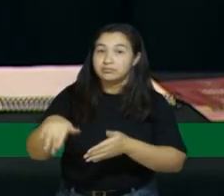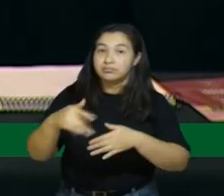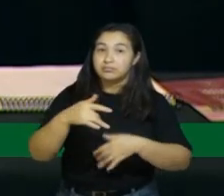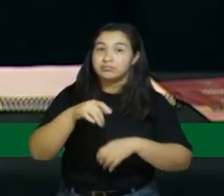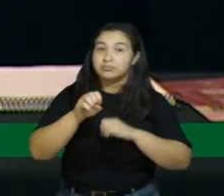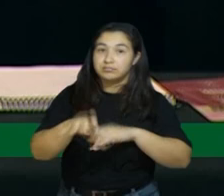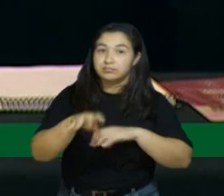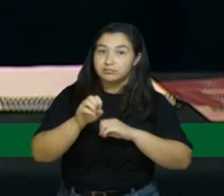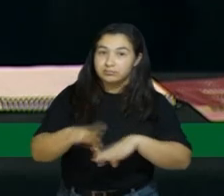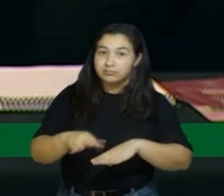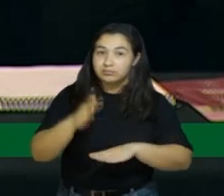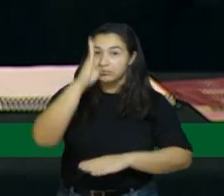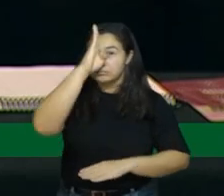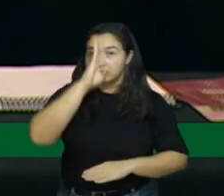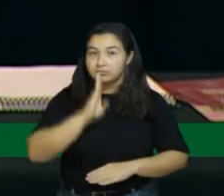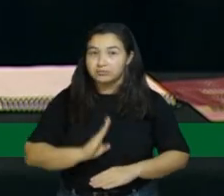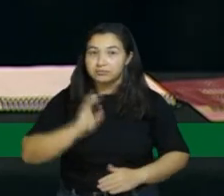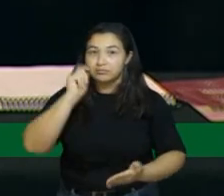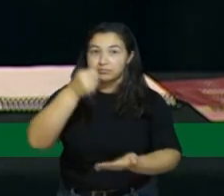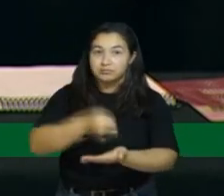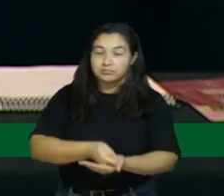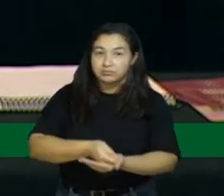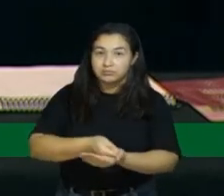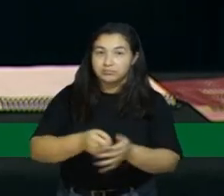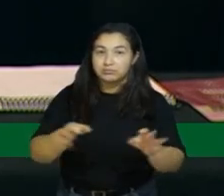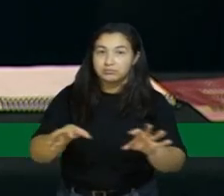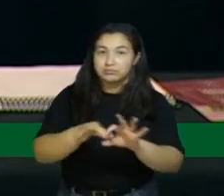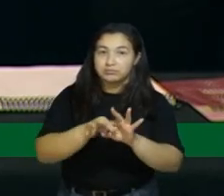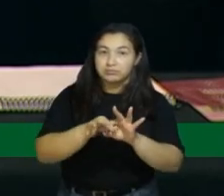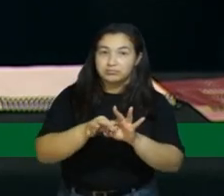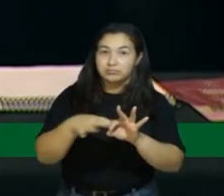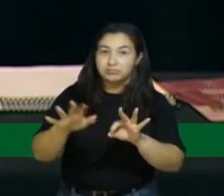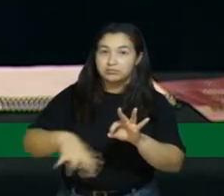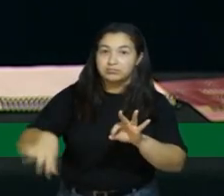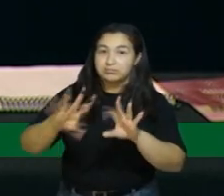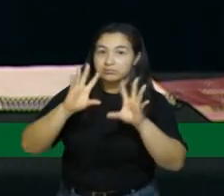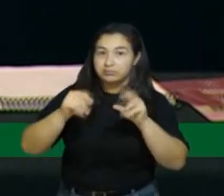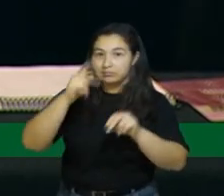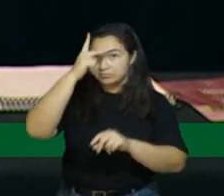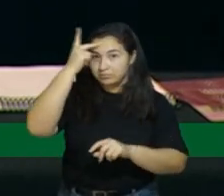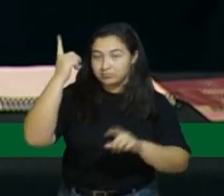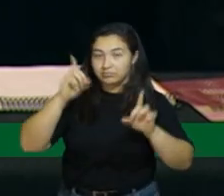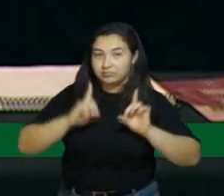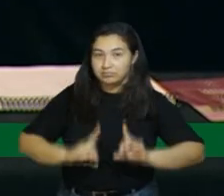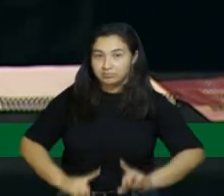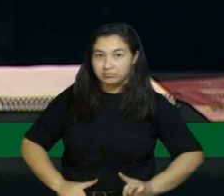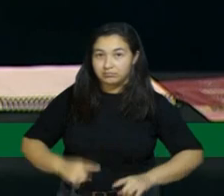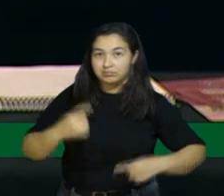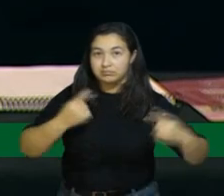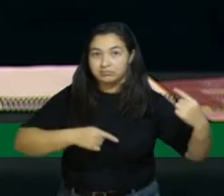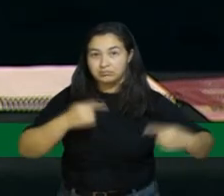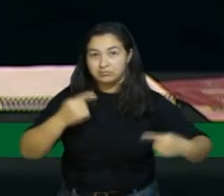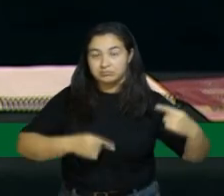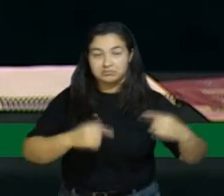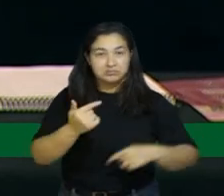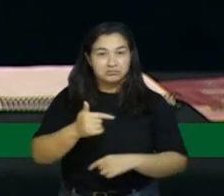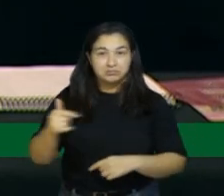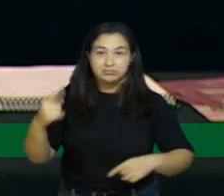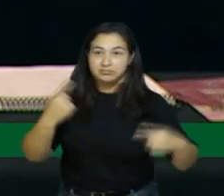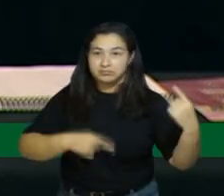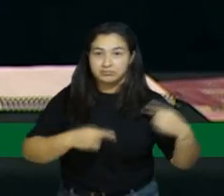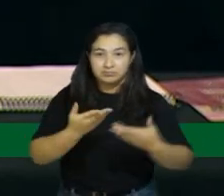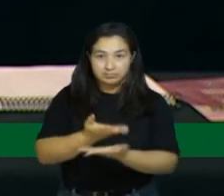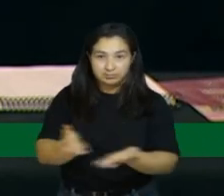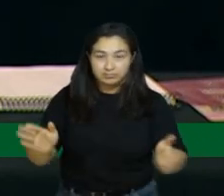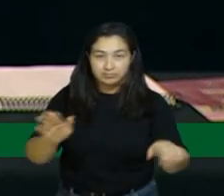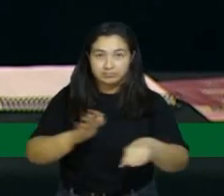acerca da gratuidade do transporte público intermunicipal para pessoas com deficiência física em discussão não havendo Quem Queira discutir